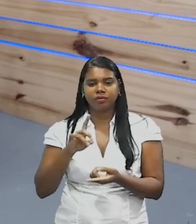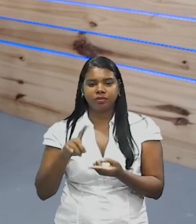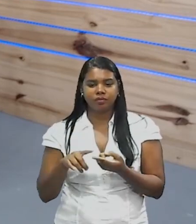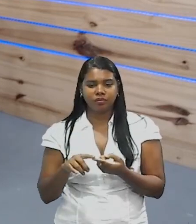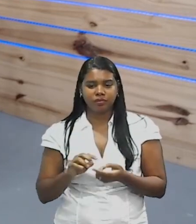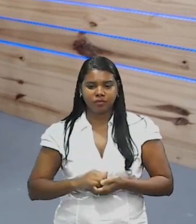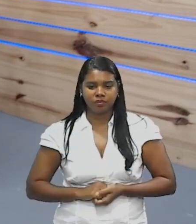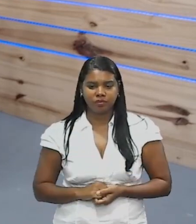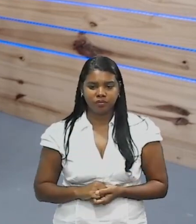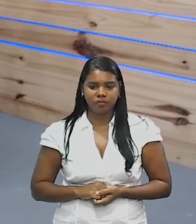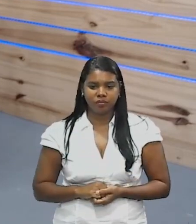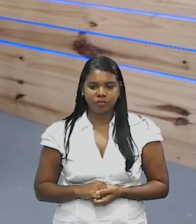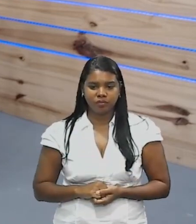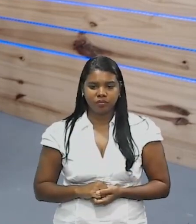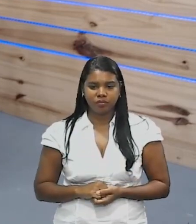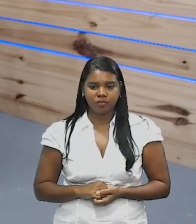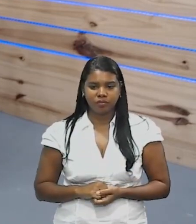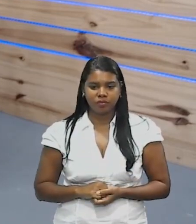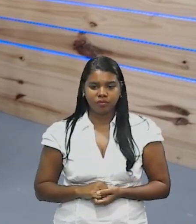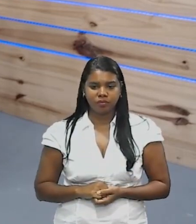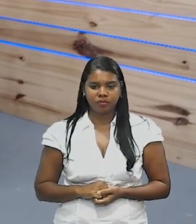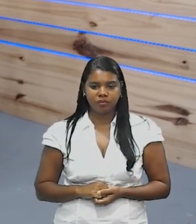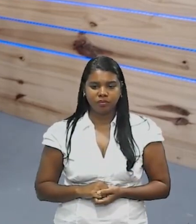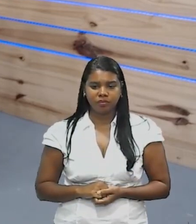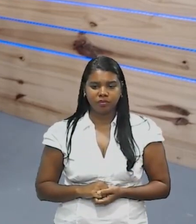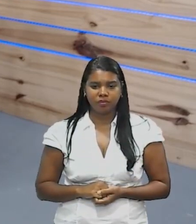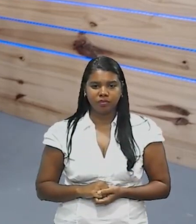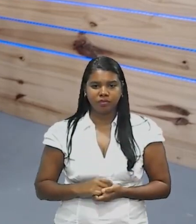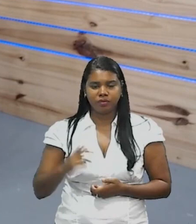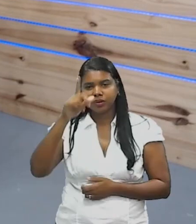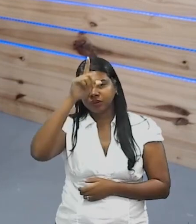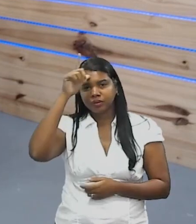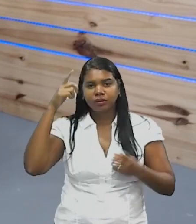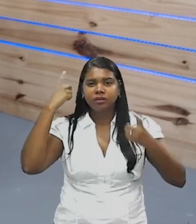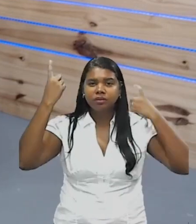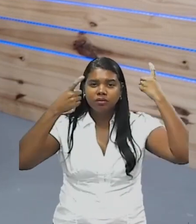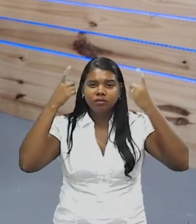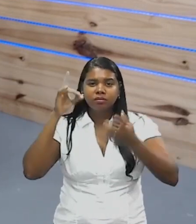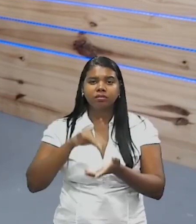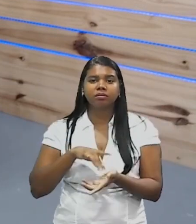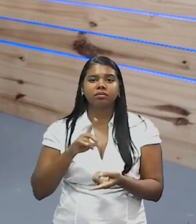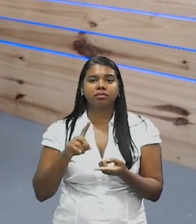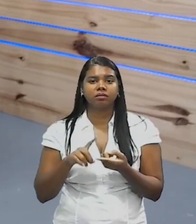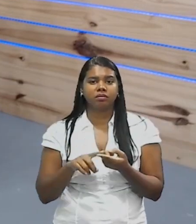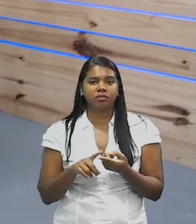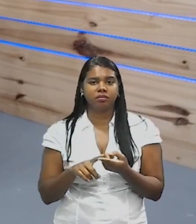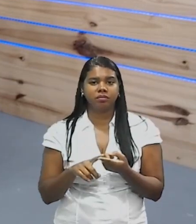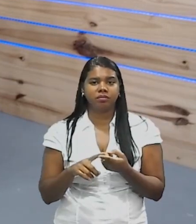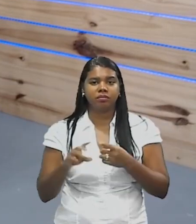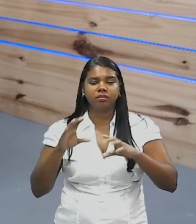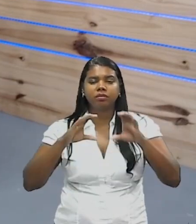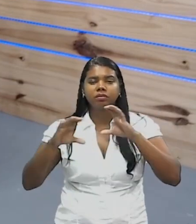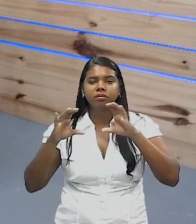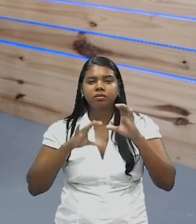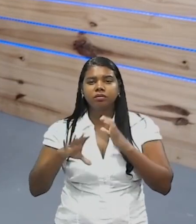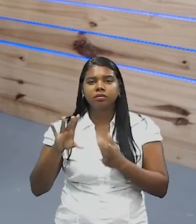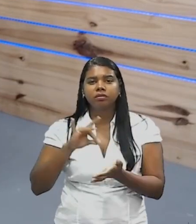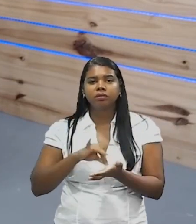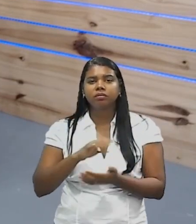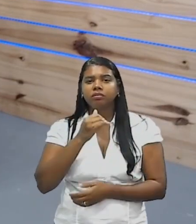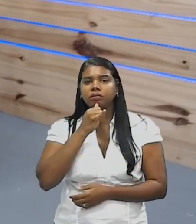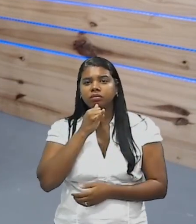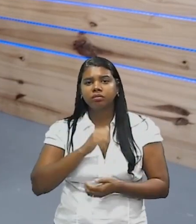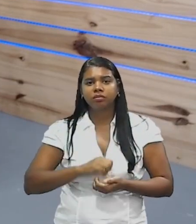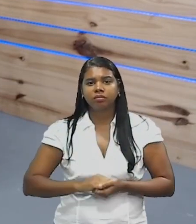fora, né? A liderança, ela tem que se preocupar em implementar com seriedade, mas também de comunicar. Vamos dar um exemplo. Se